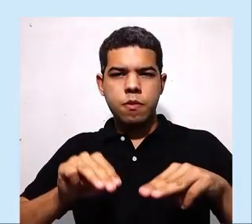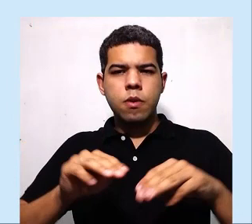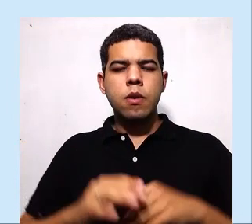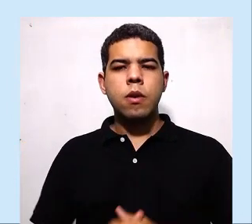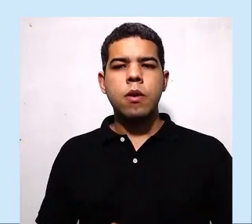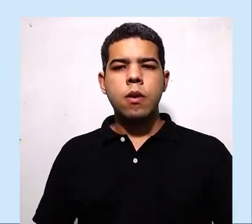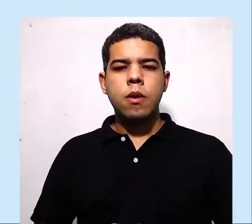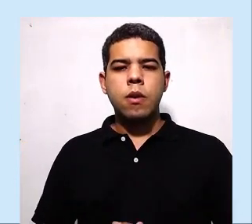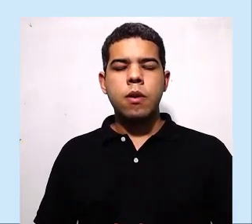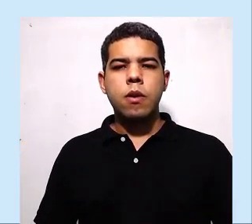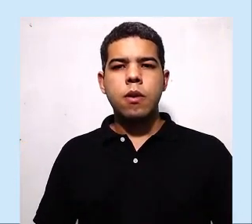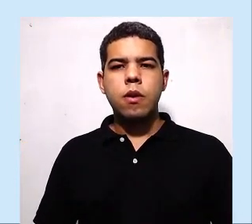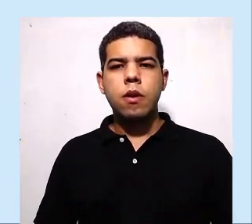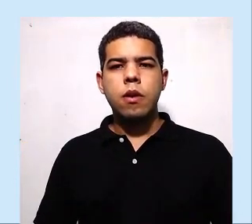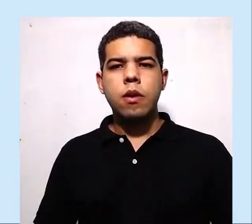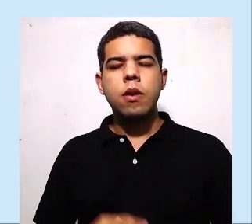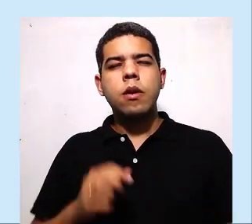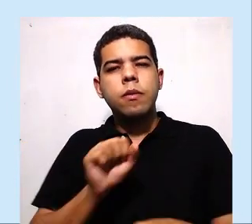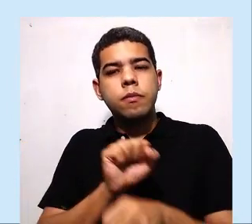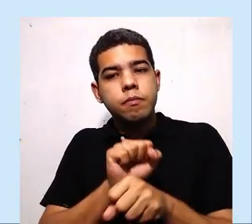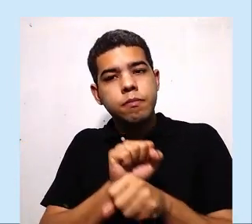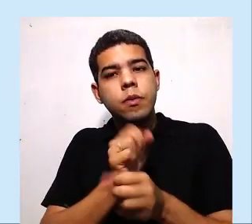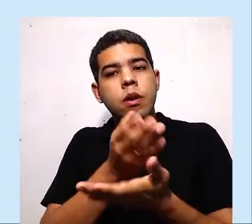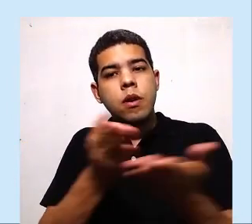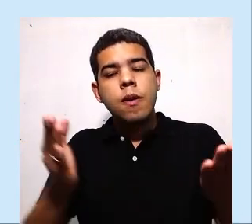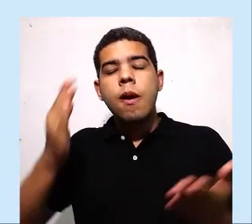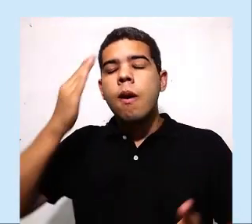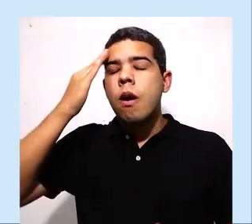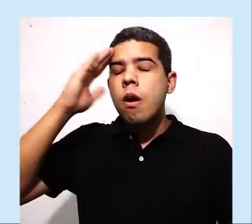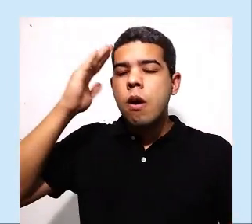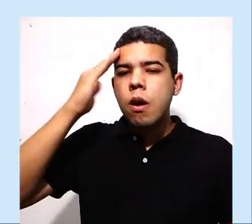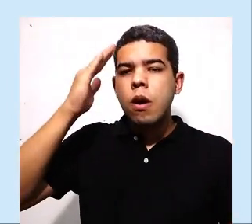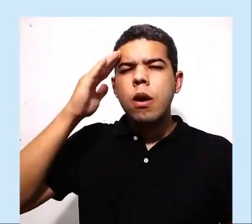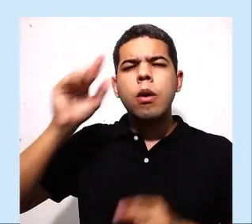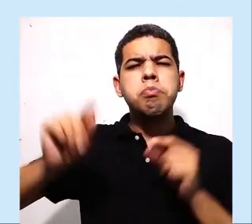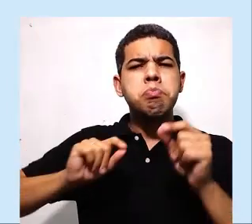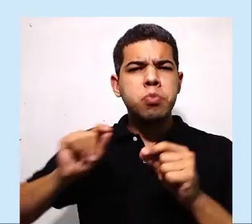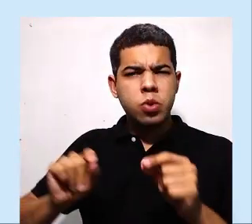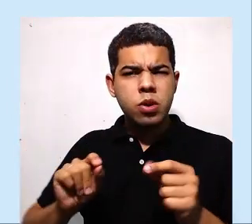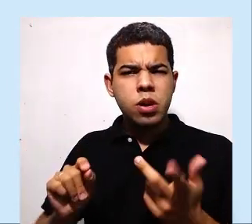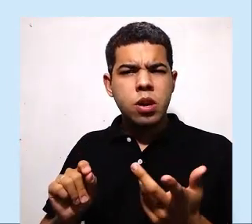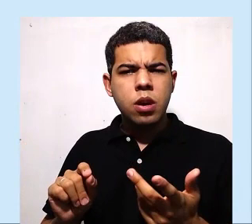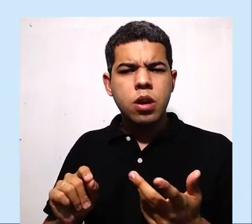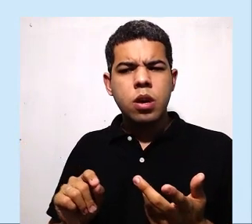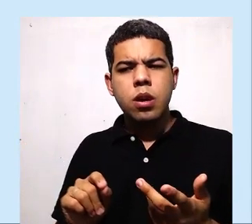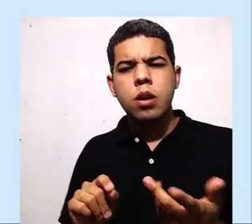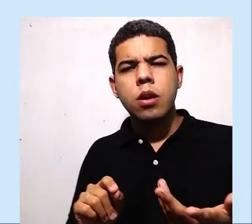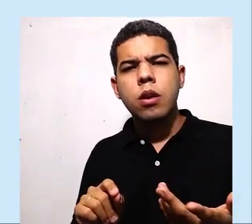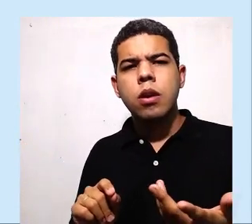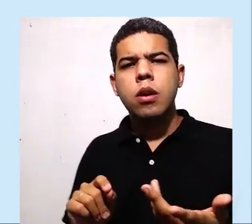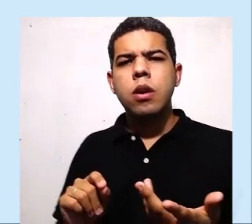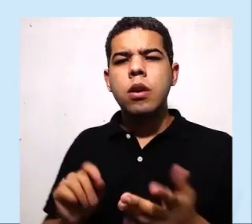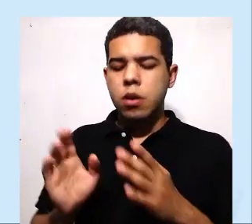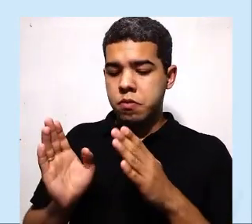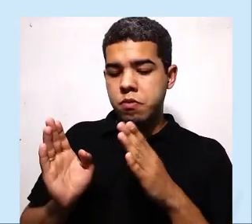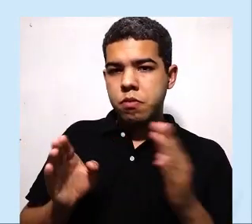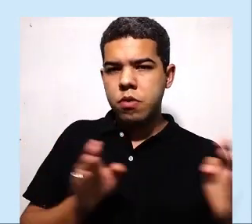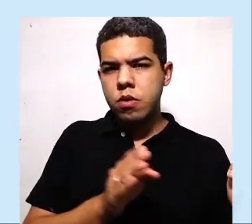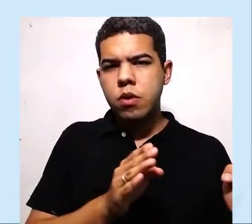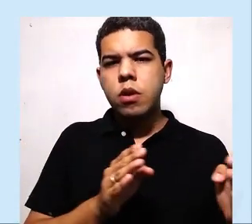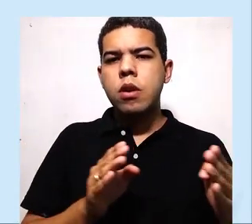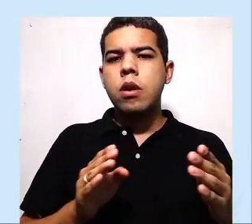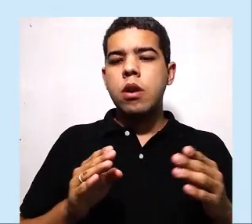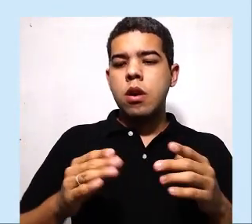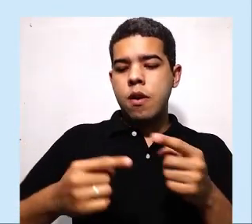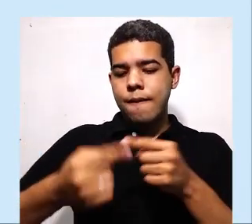e espero que vocês compreendam o seguinte, que a sequência